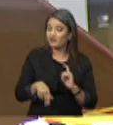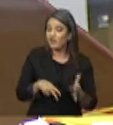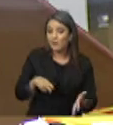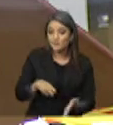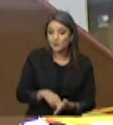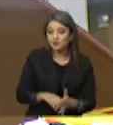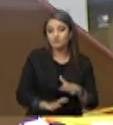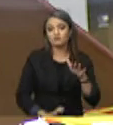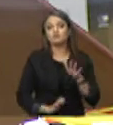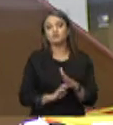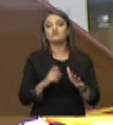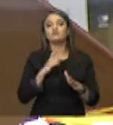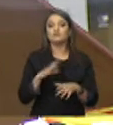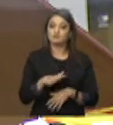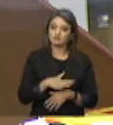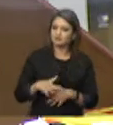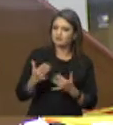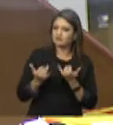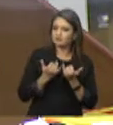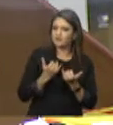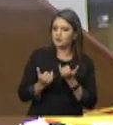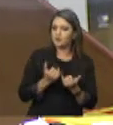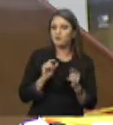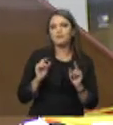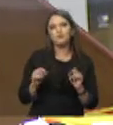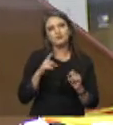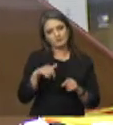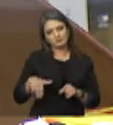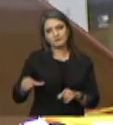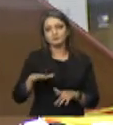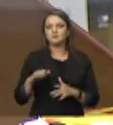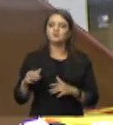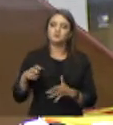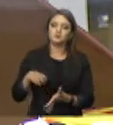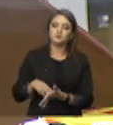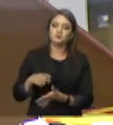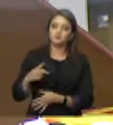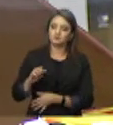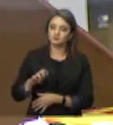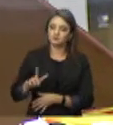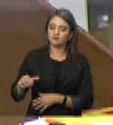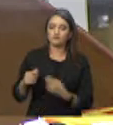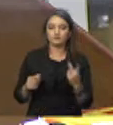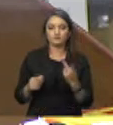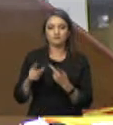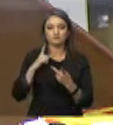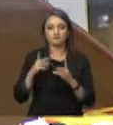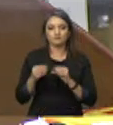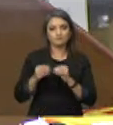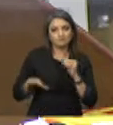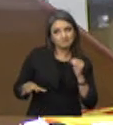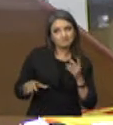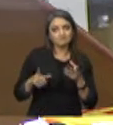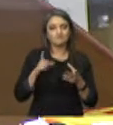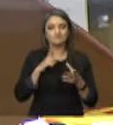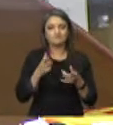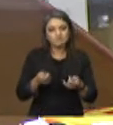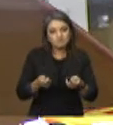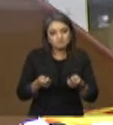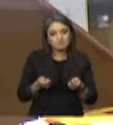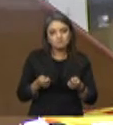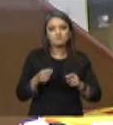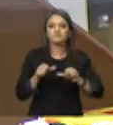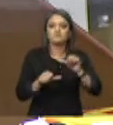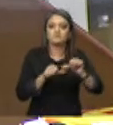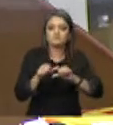e possuir natureza similar a sanção penal visto que ambas emprego um prejuízo privação e alteração